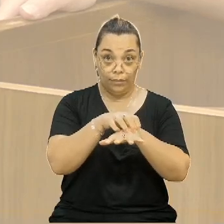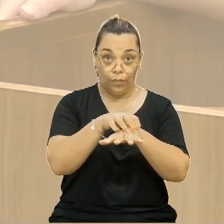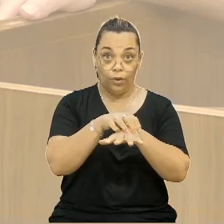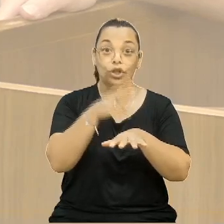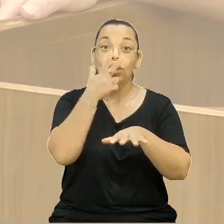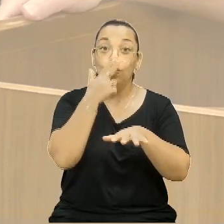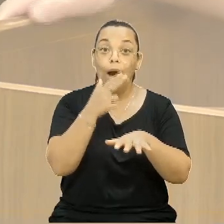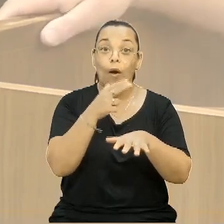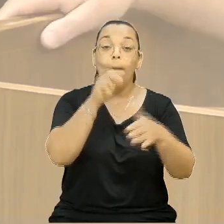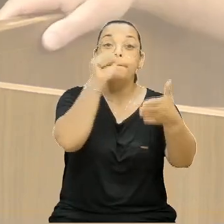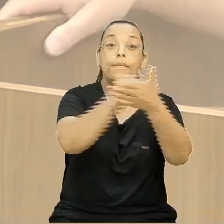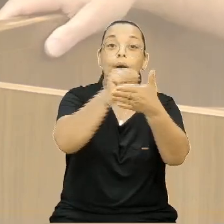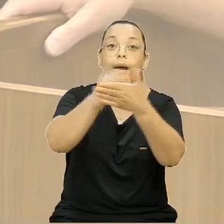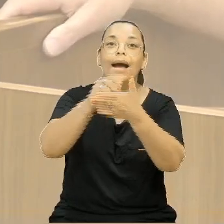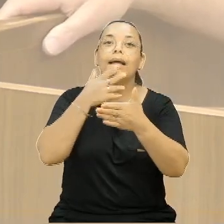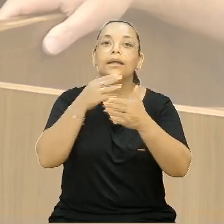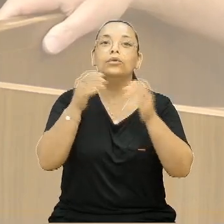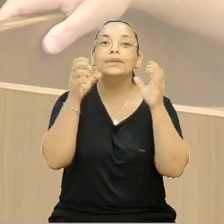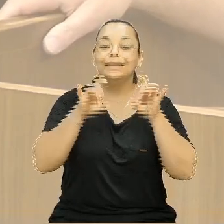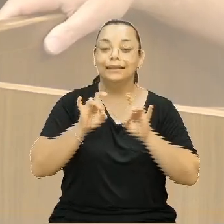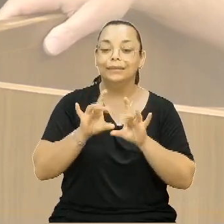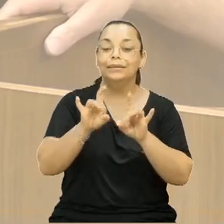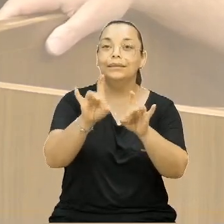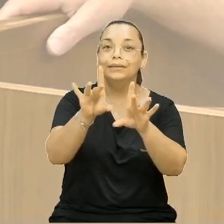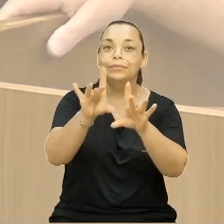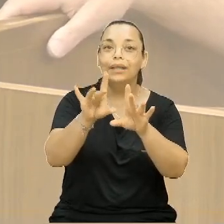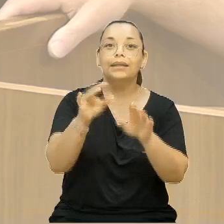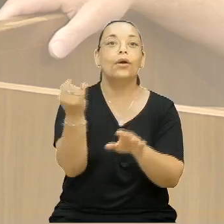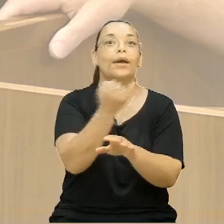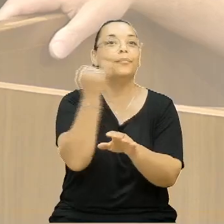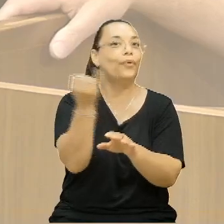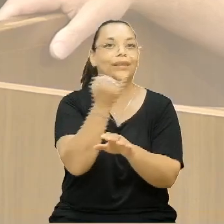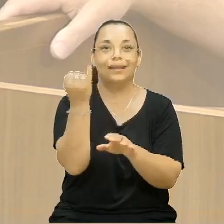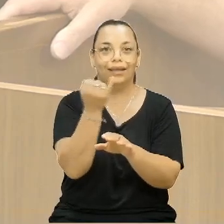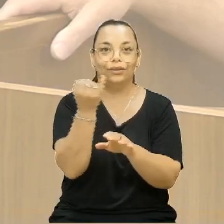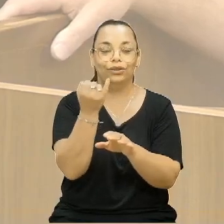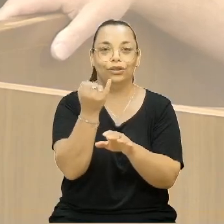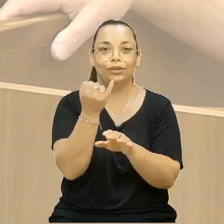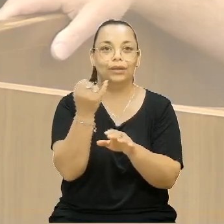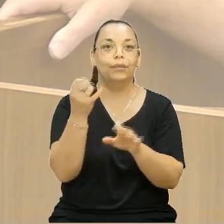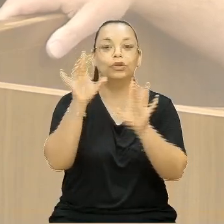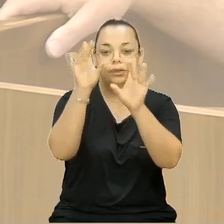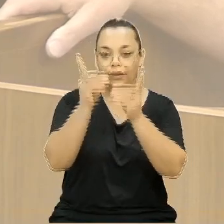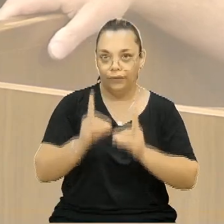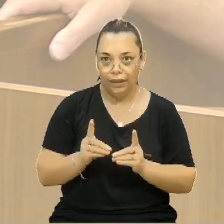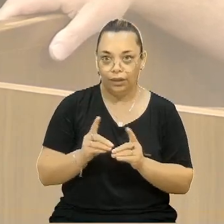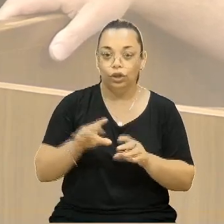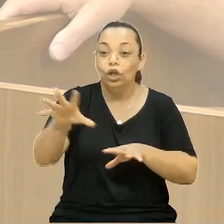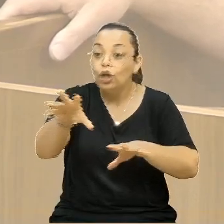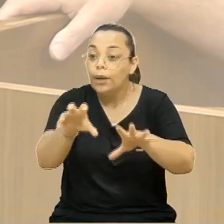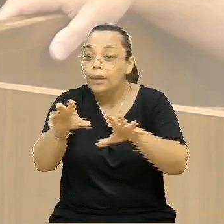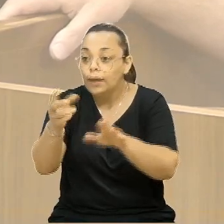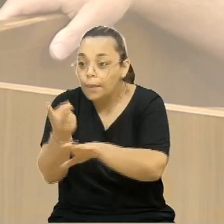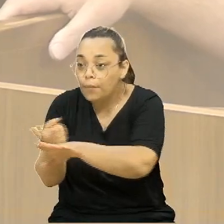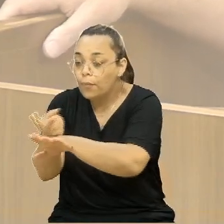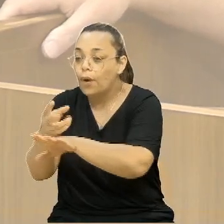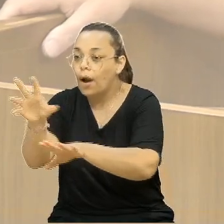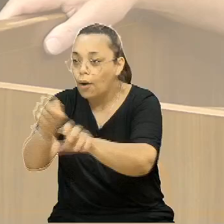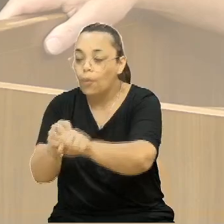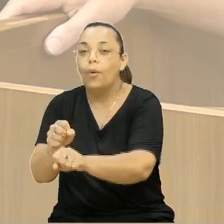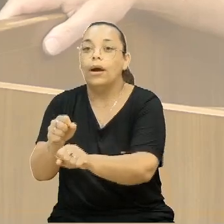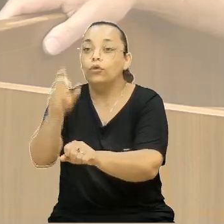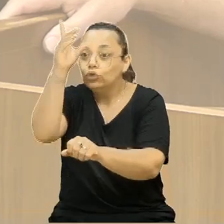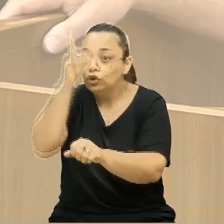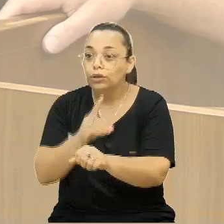porta, vereadora Tati, um transporte extremamente essencial, que busca dar